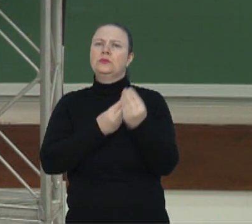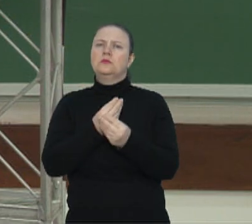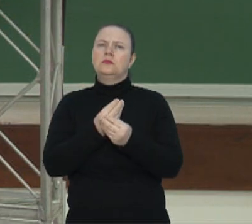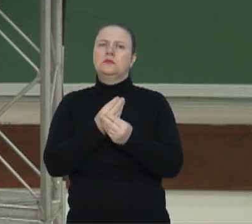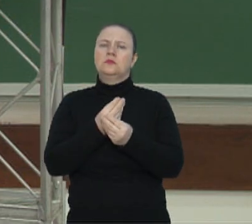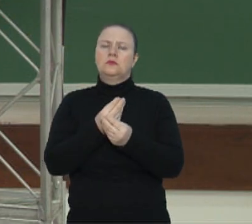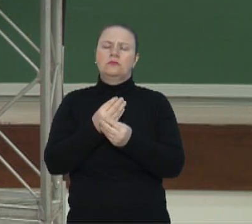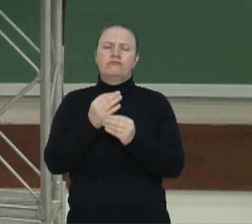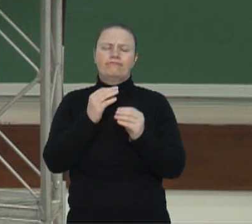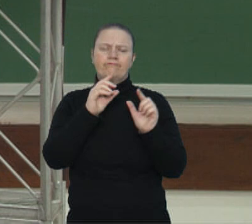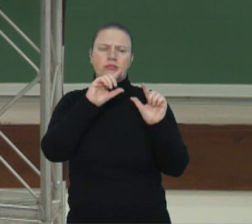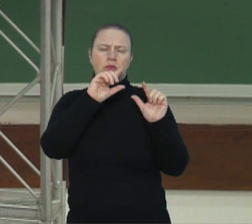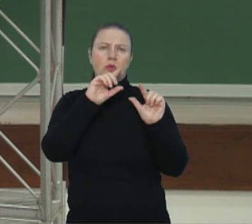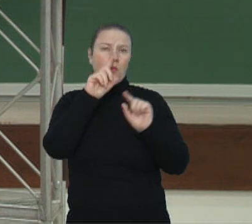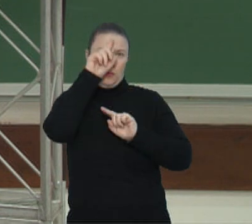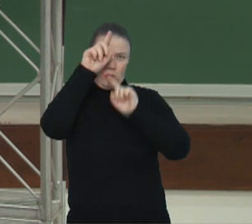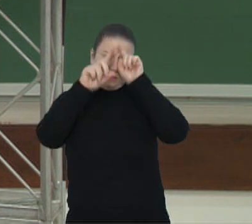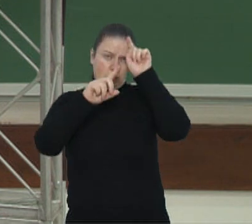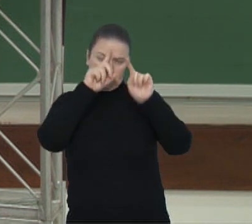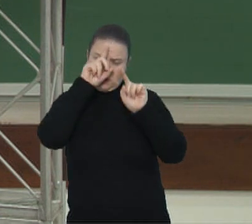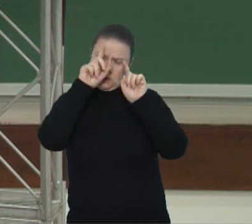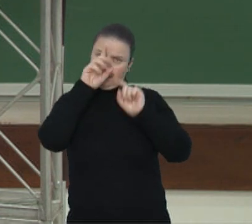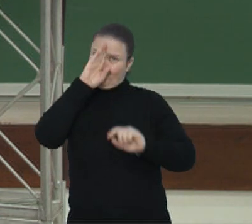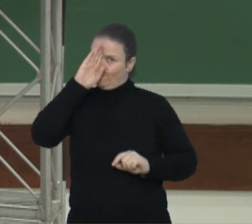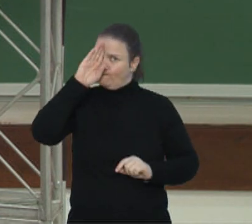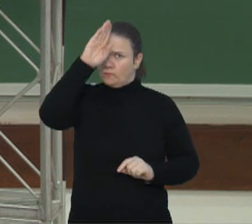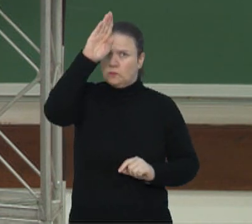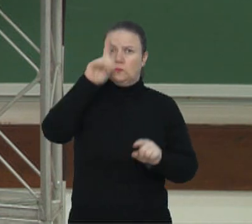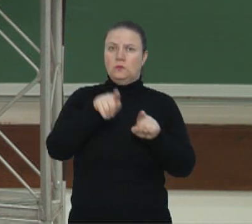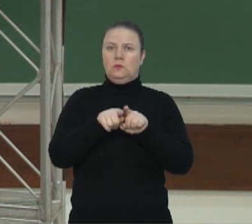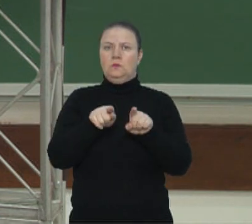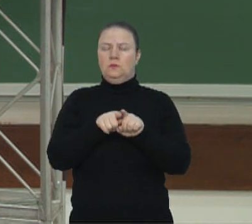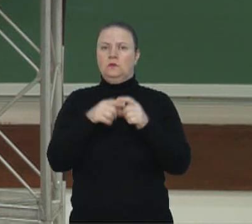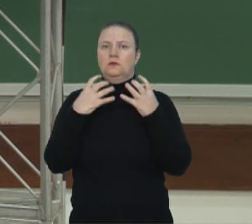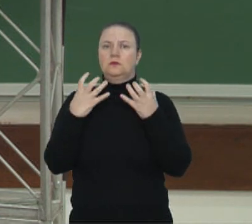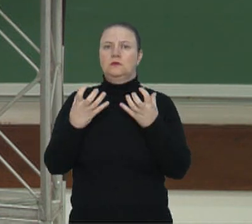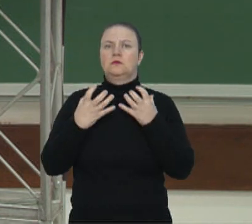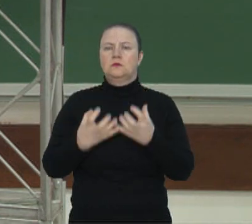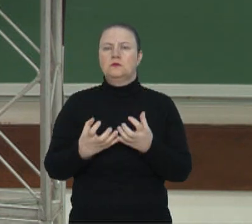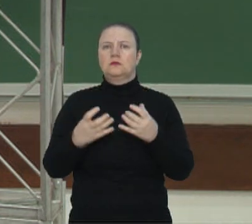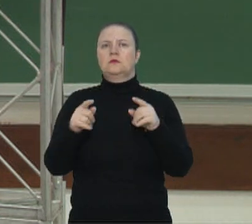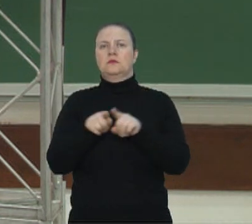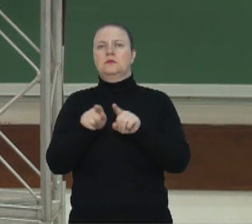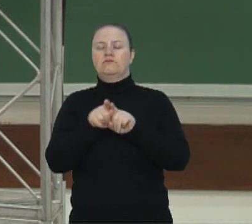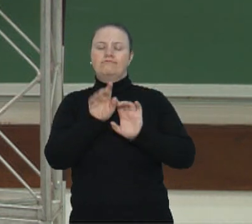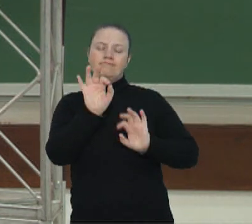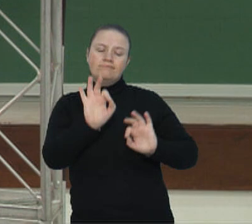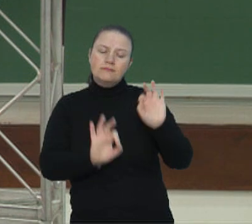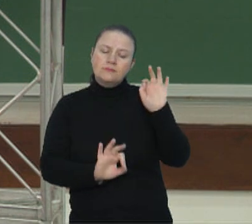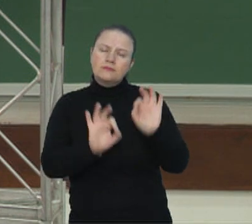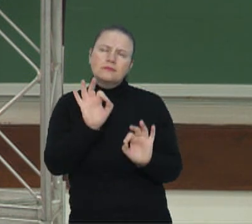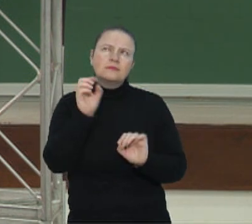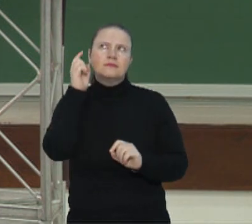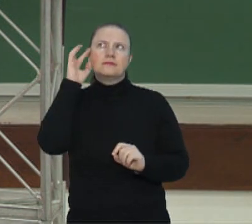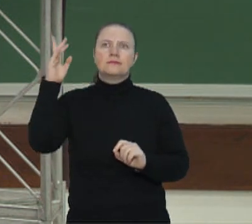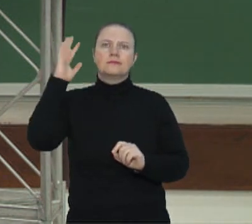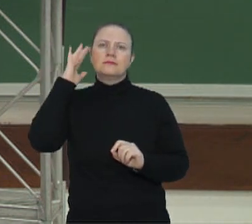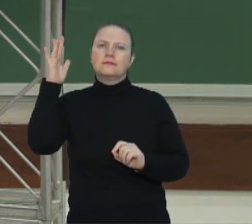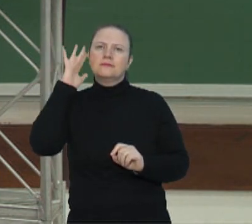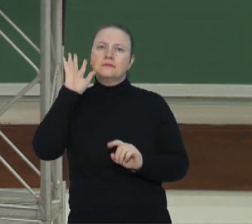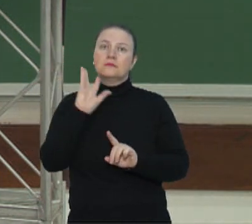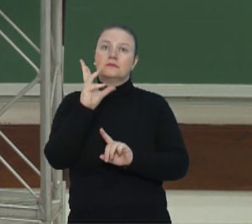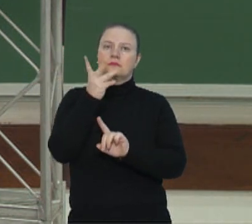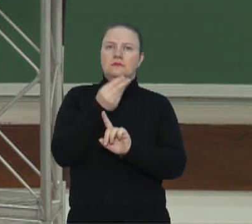como uma ideia principal, assim. Então, eles queriam colocar isso como projeto para se pensar a arte naquele